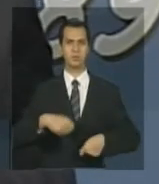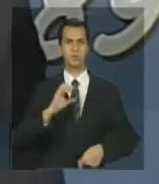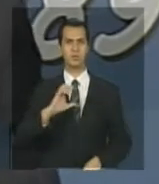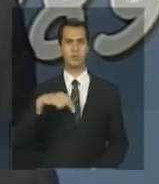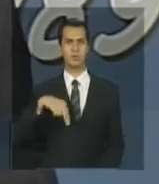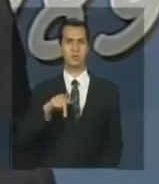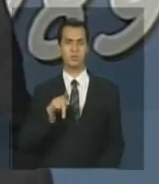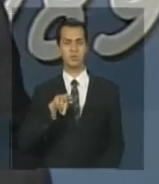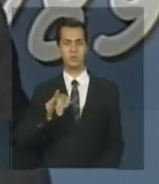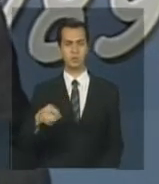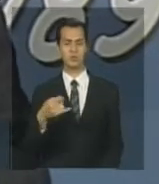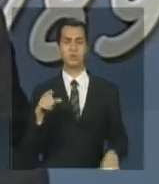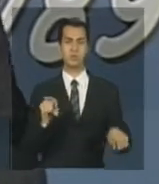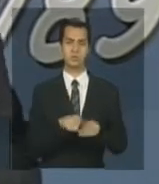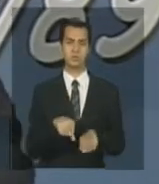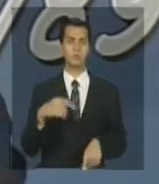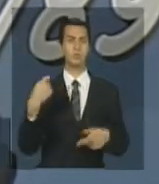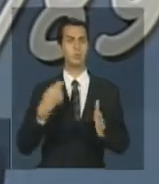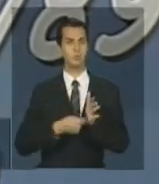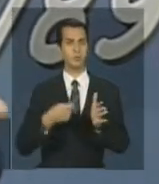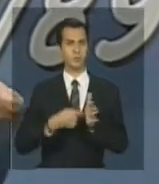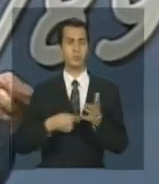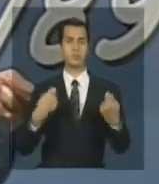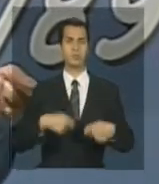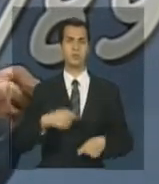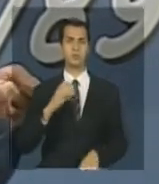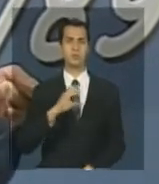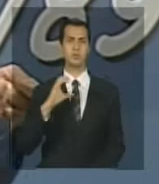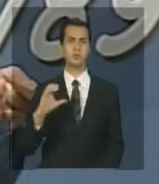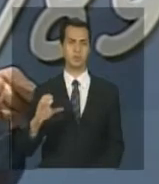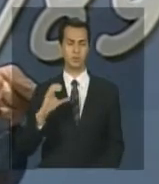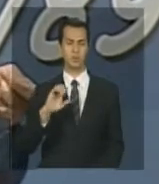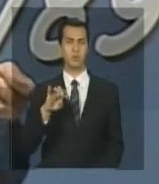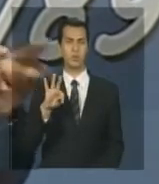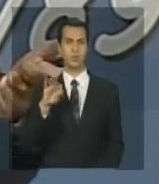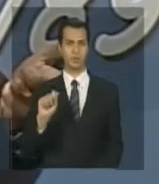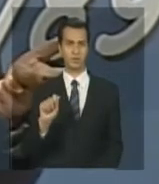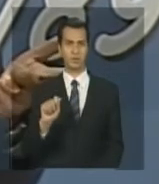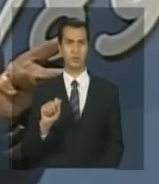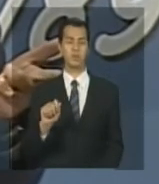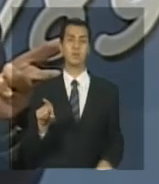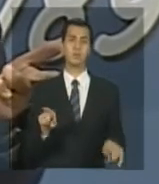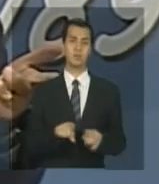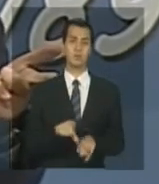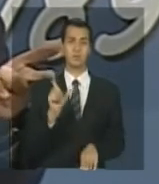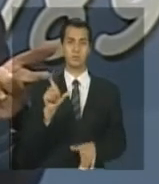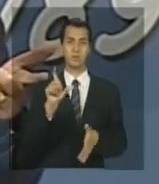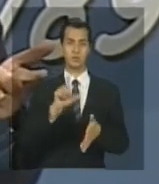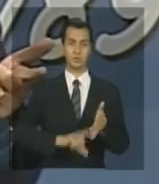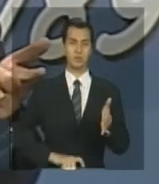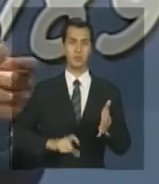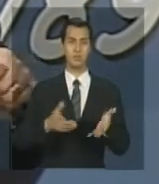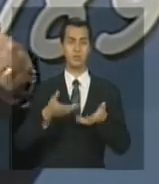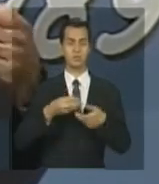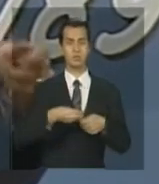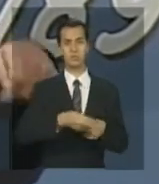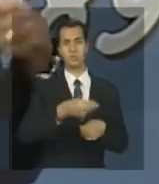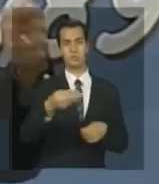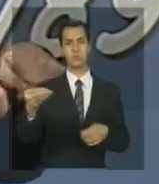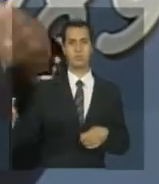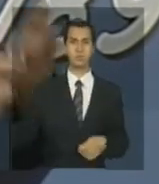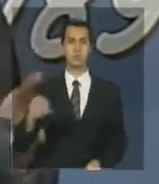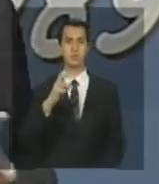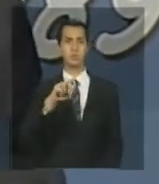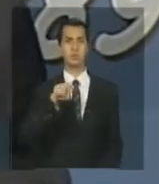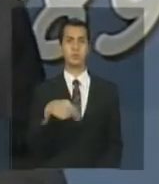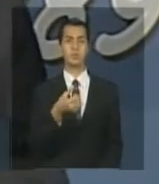e da conta e nós vamos emitir o cartão sem crédito queremos emitir